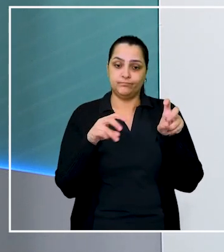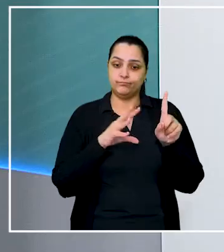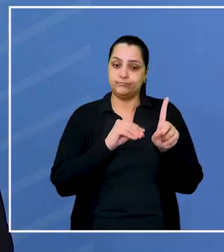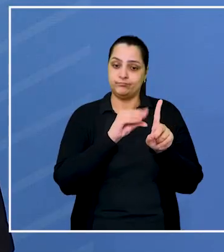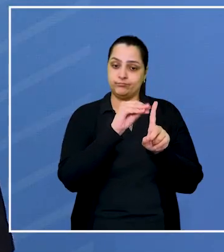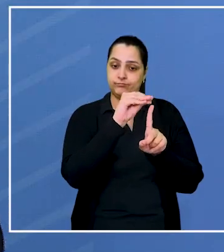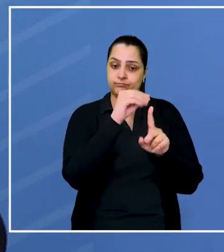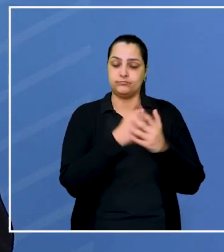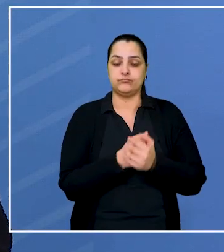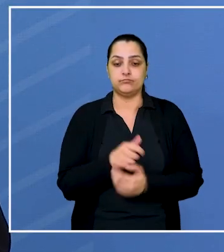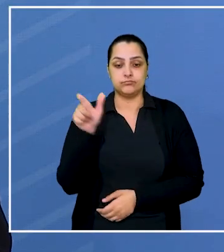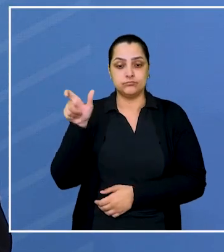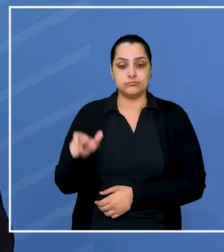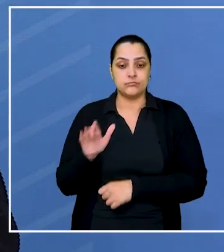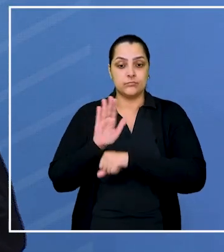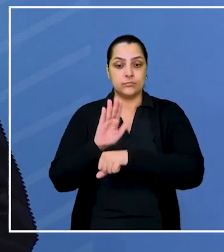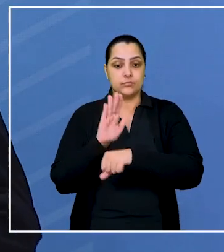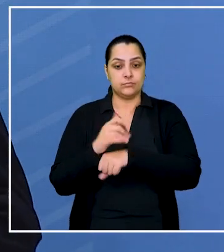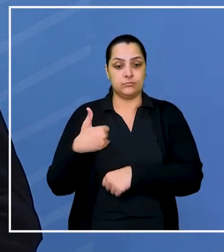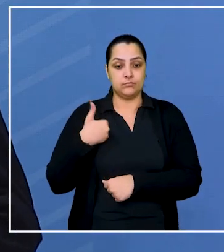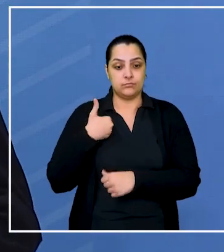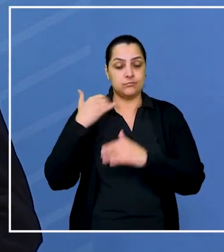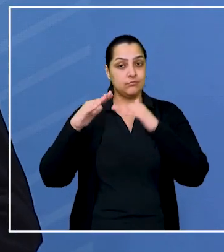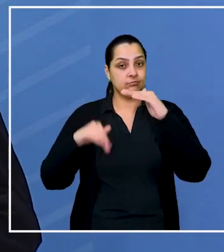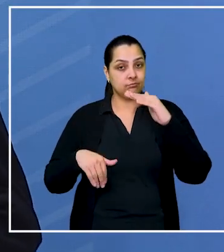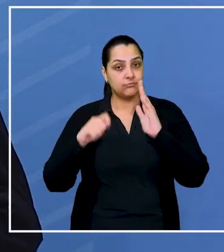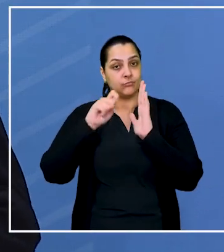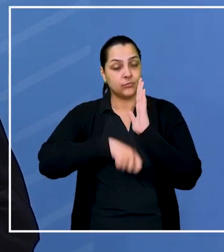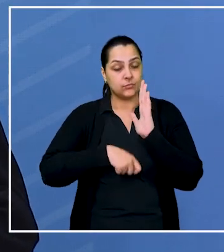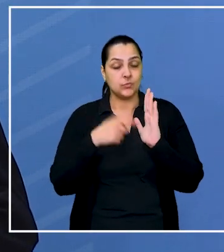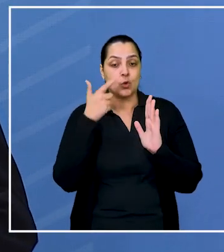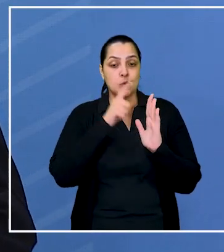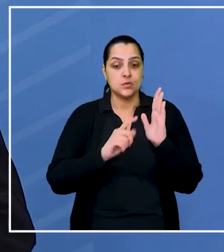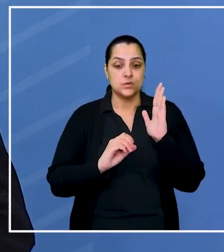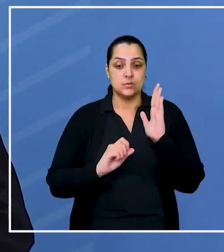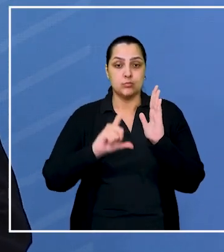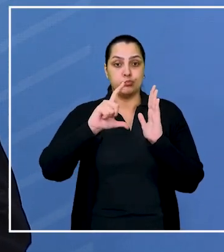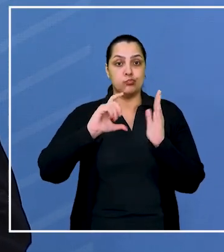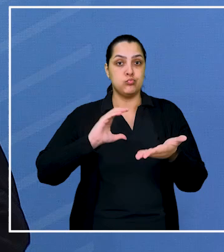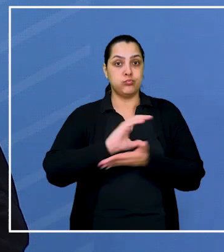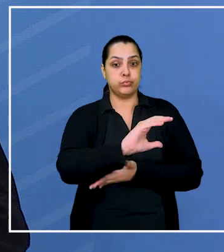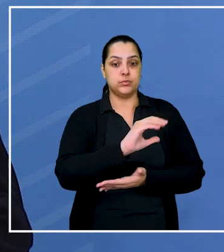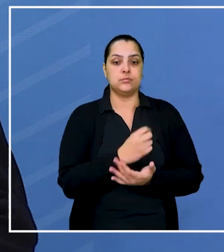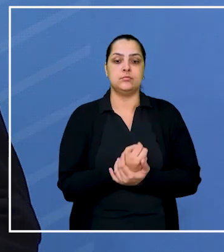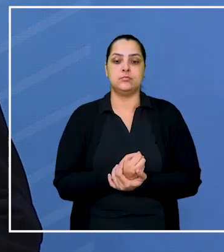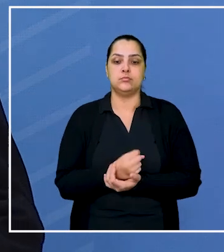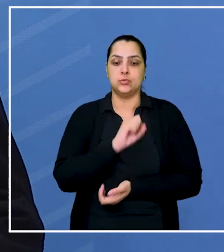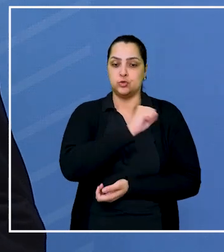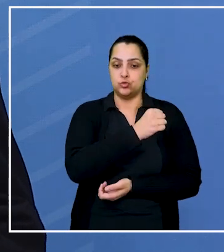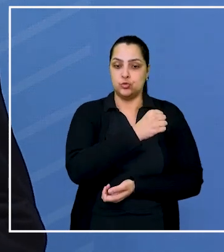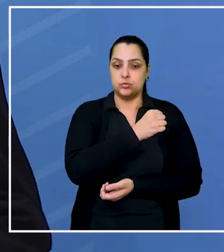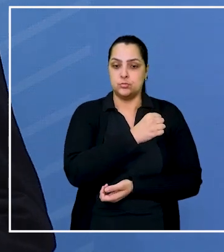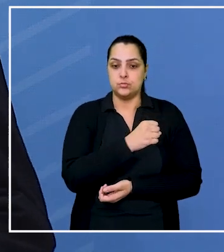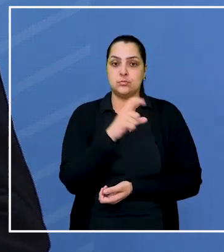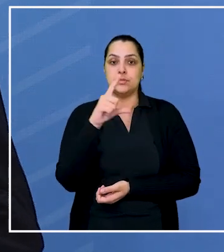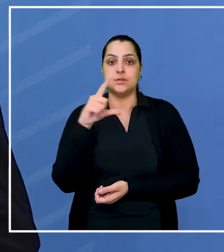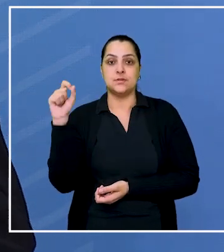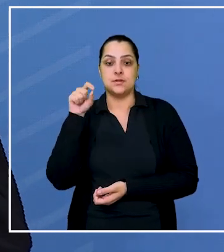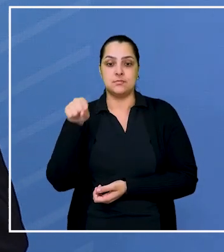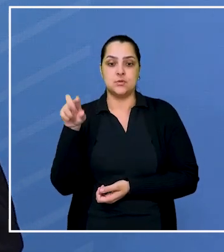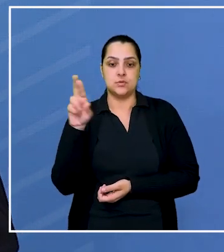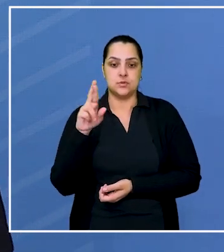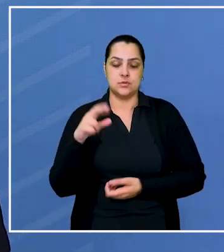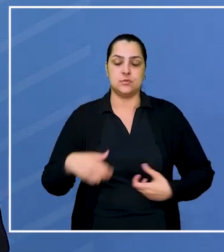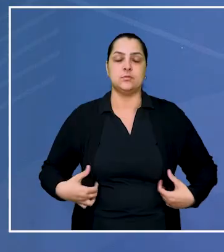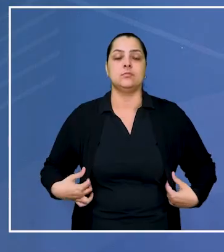sexual. Em um deles, uma auxiliar que era menor de idade quando foi contratada conseguiu aumentar o valor da indenização de R$8 para R$100